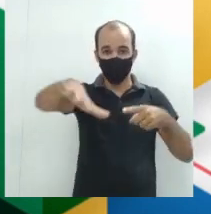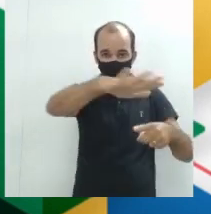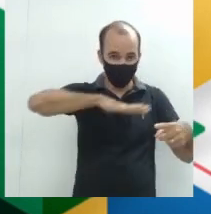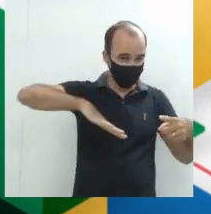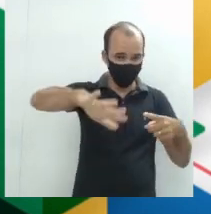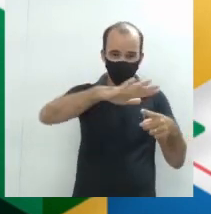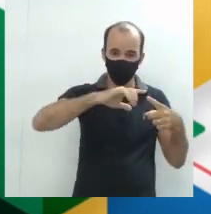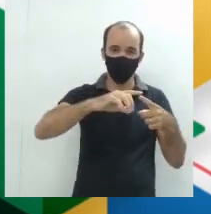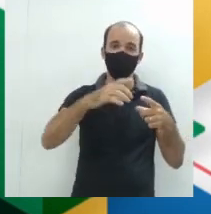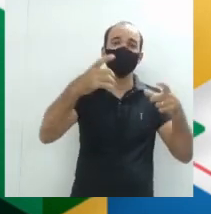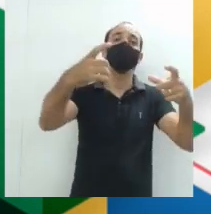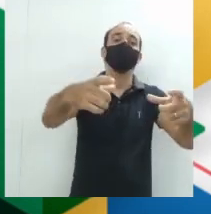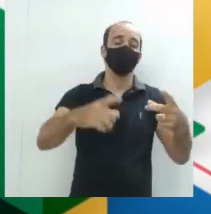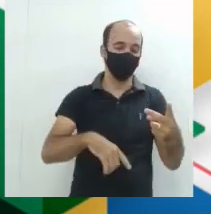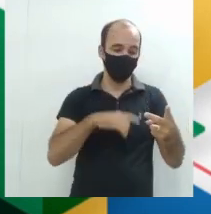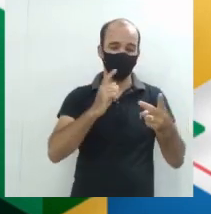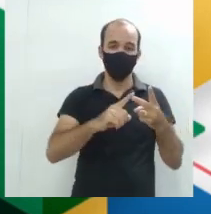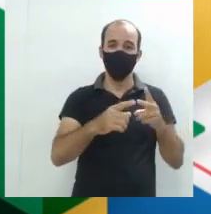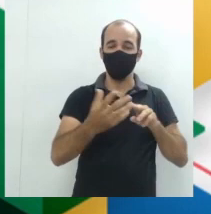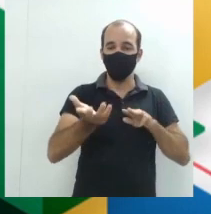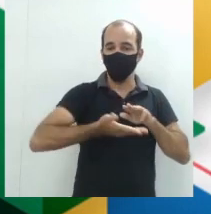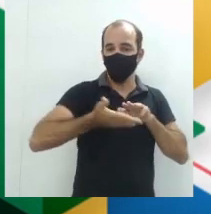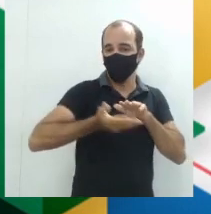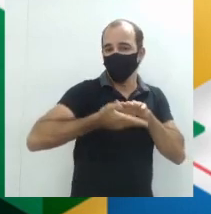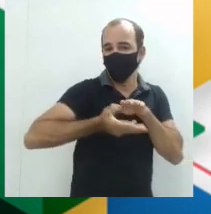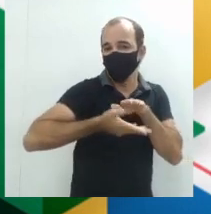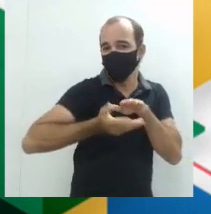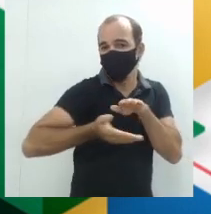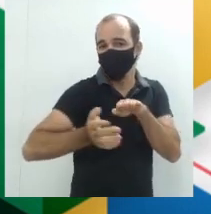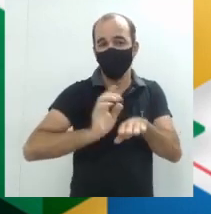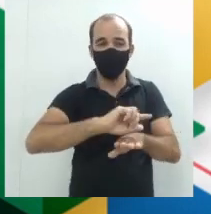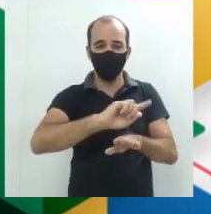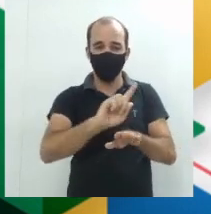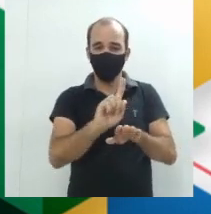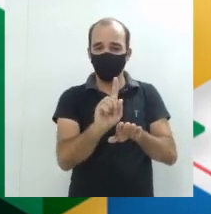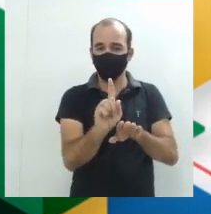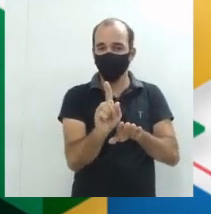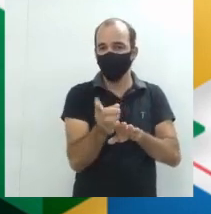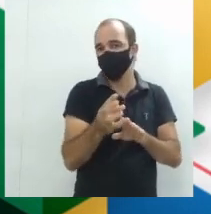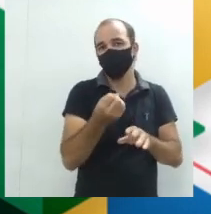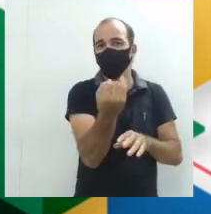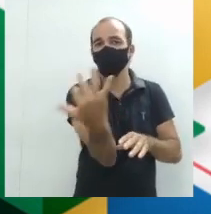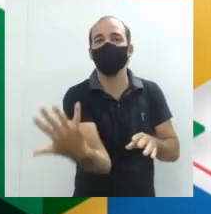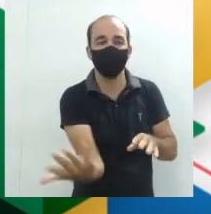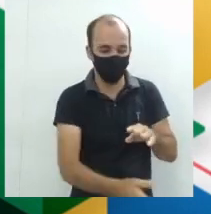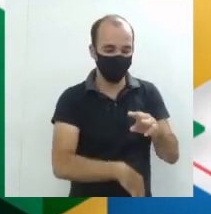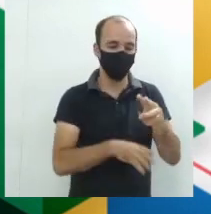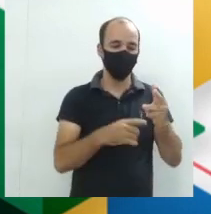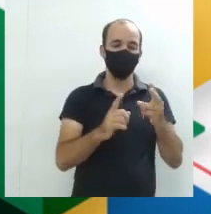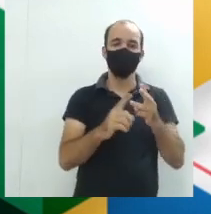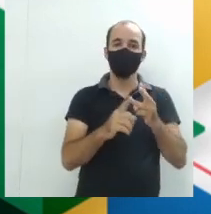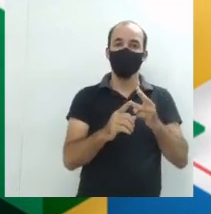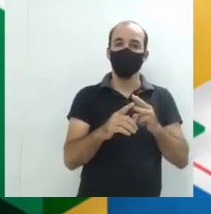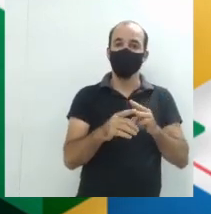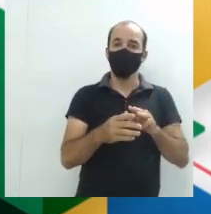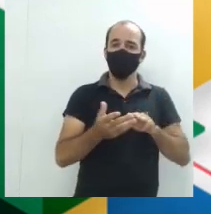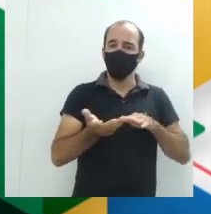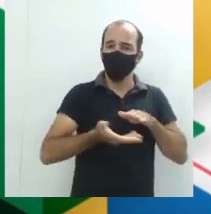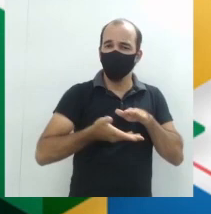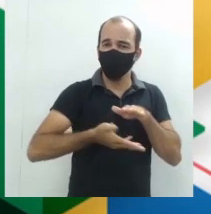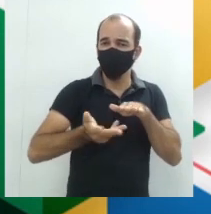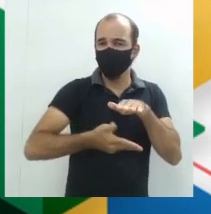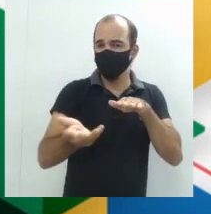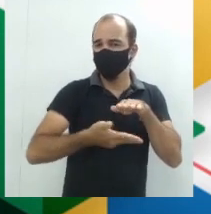para localizar, é a velocidade, que mede a variação da posição, e a aceleração. Da